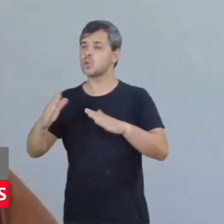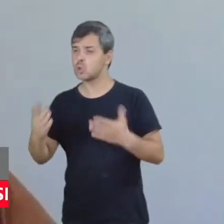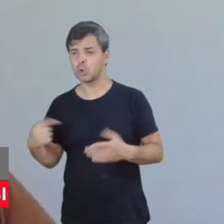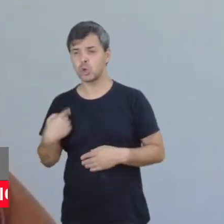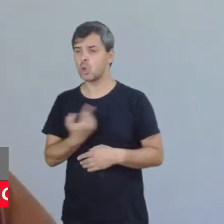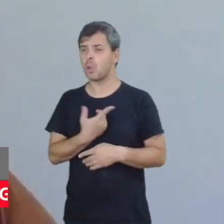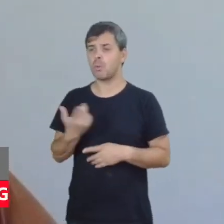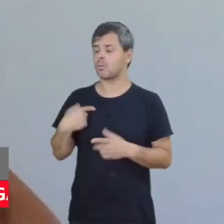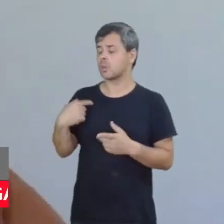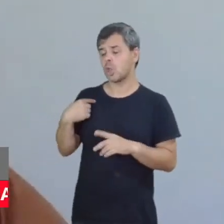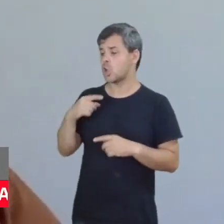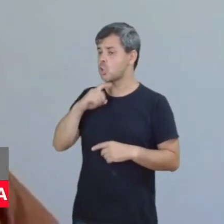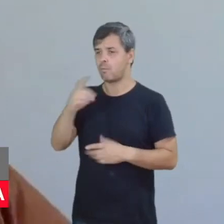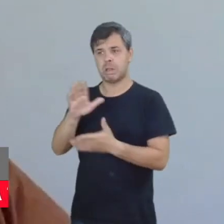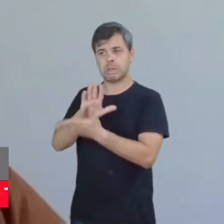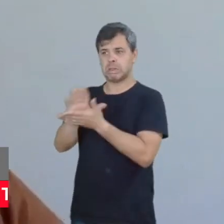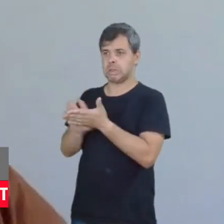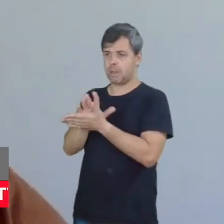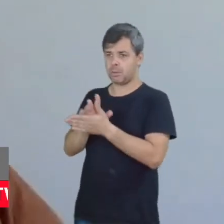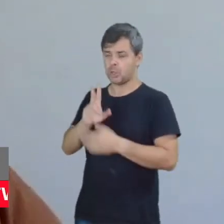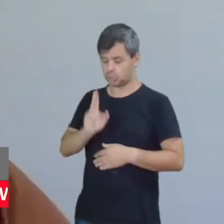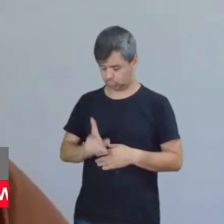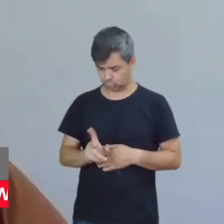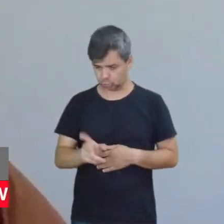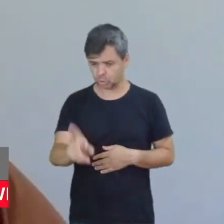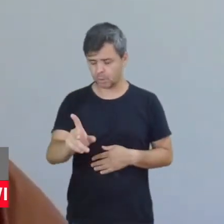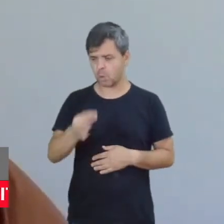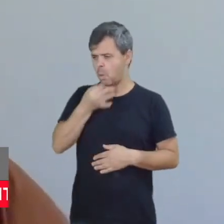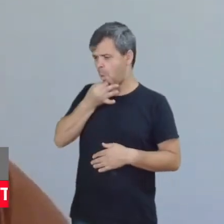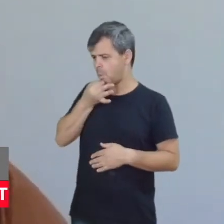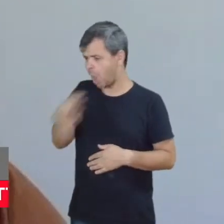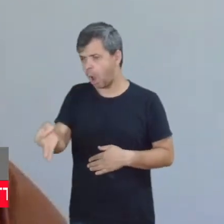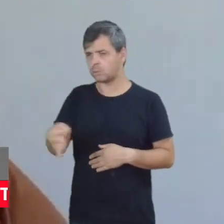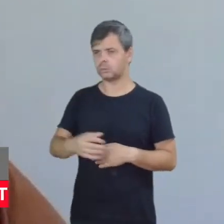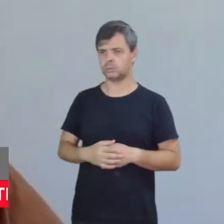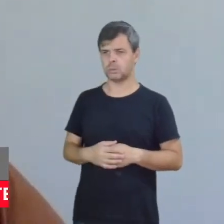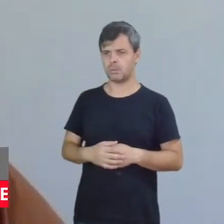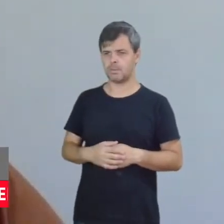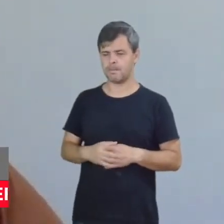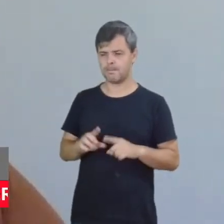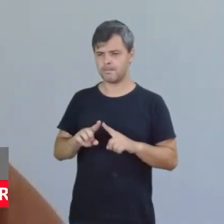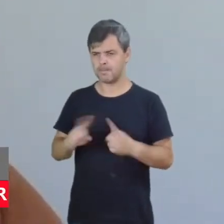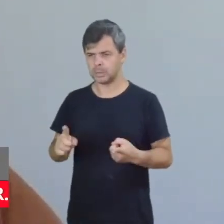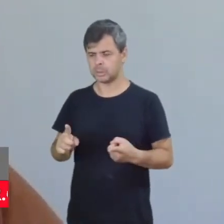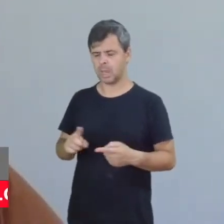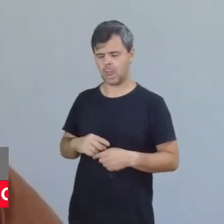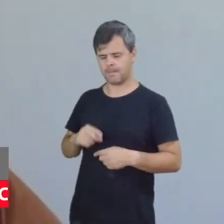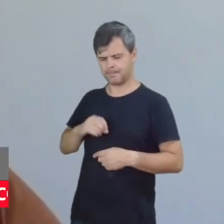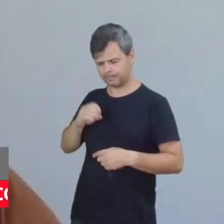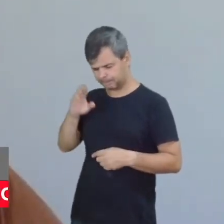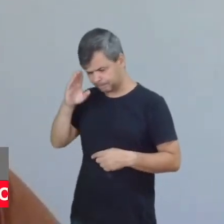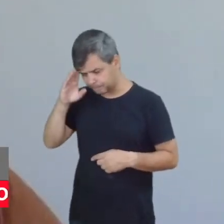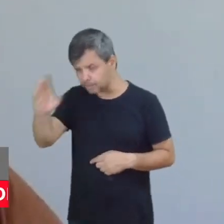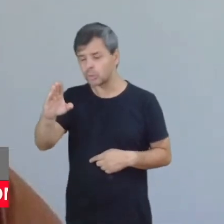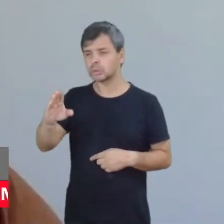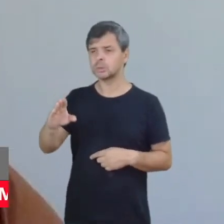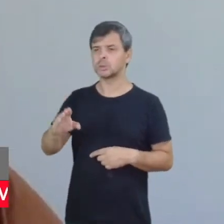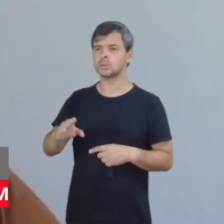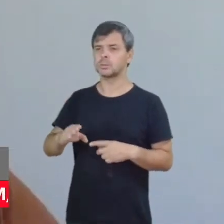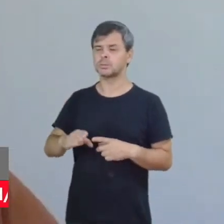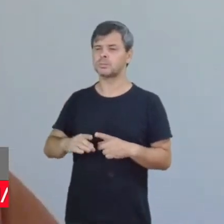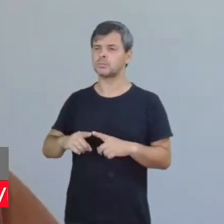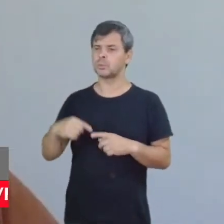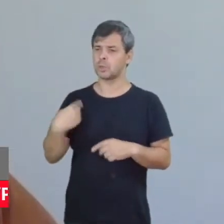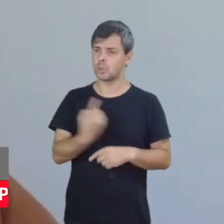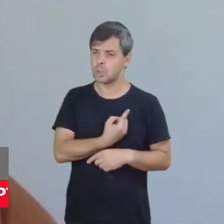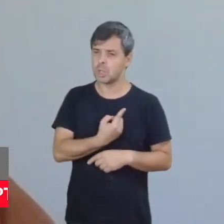nós não podemos ter dúvida. Sempre iremos nos posicionar. Mas é fundamental que essa eleição também sirva para